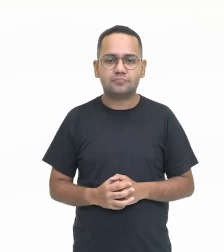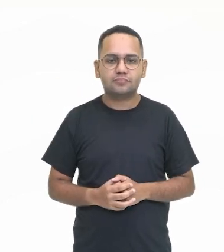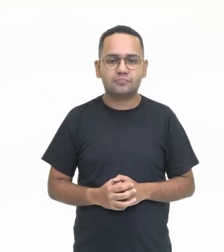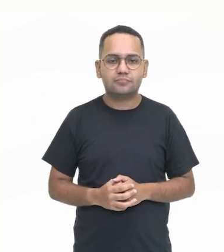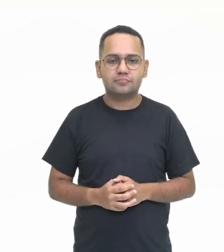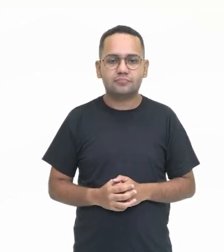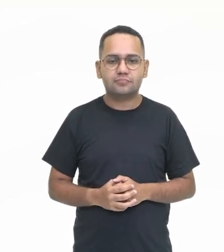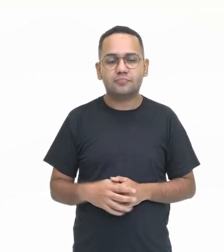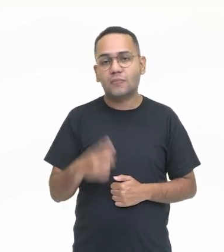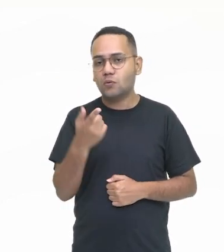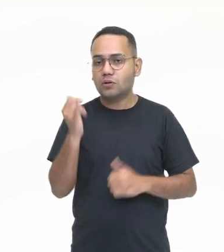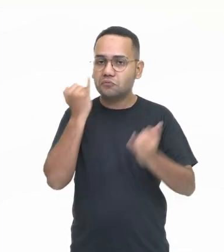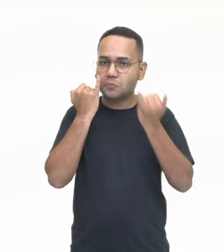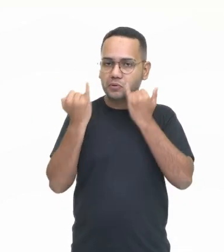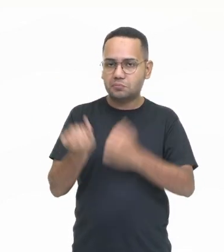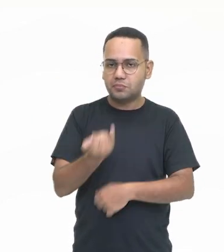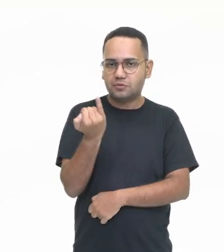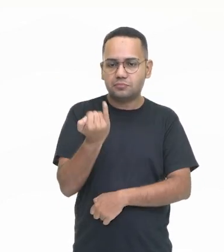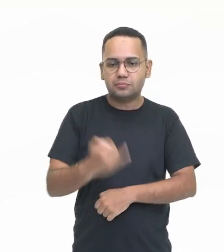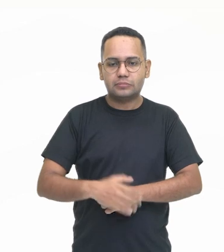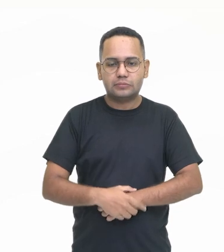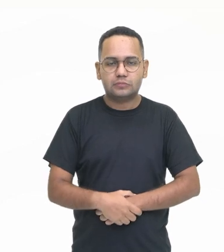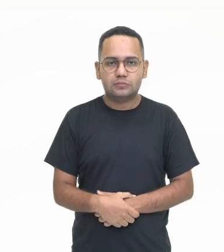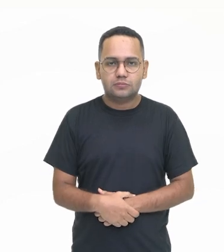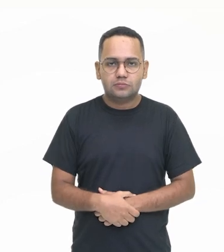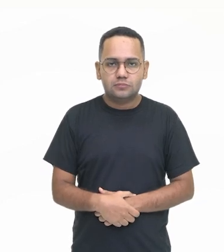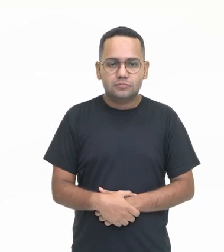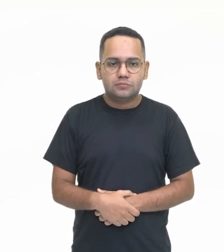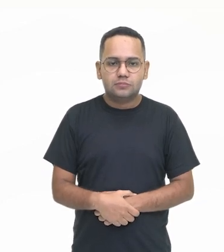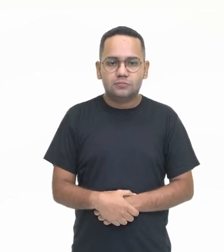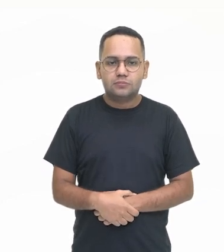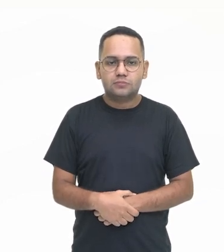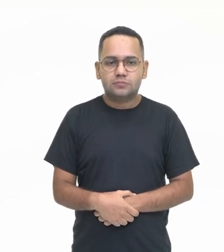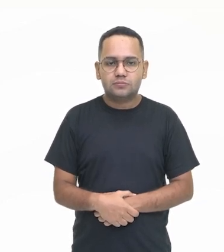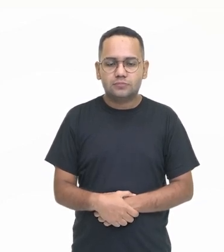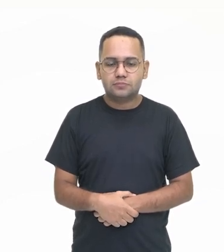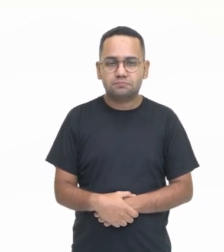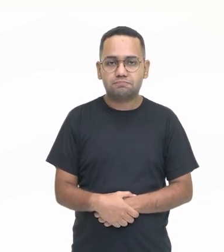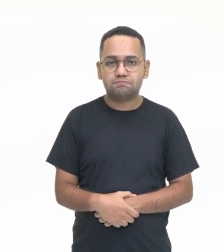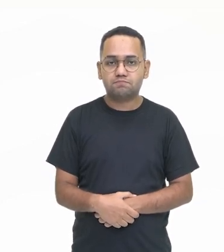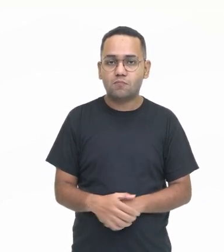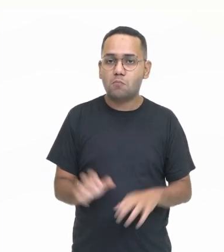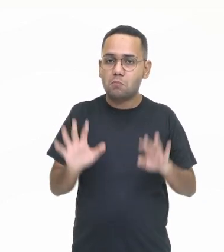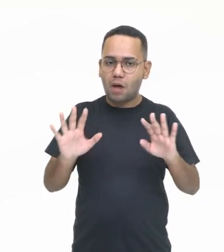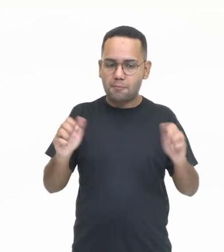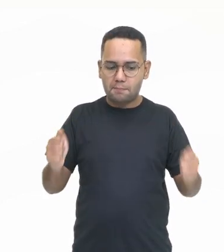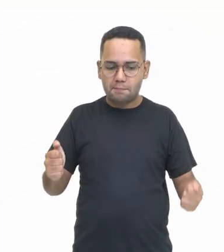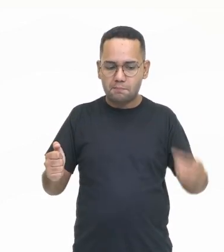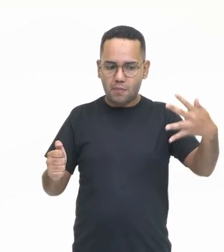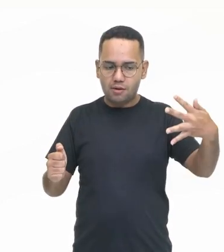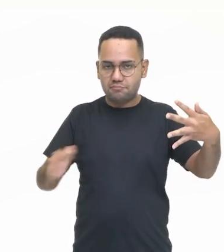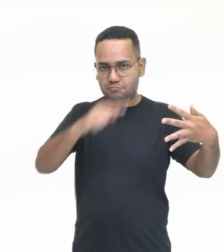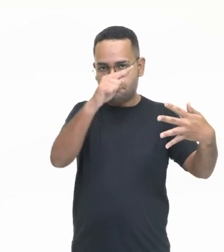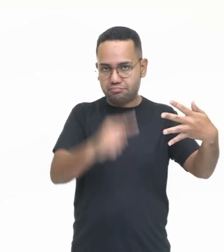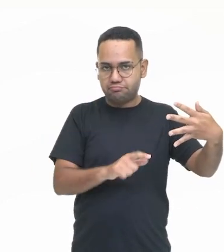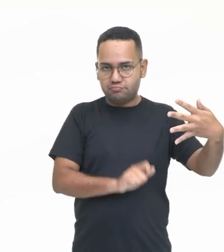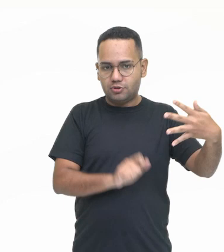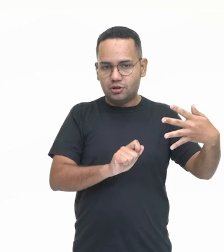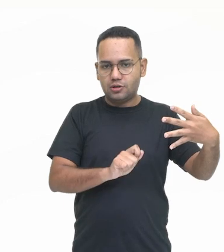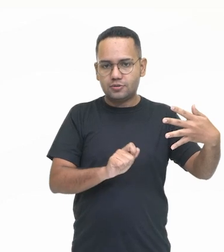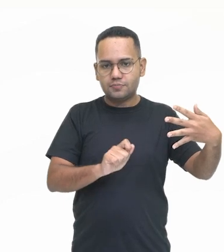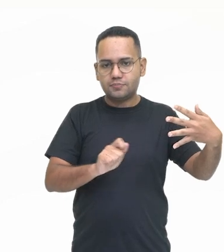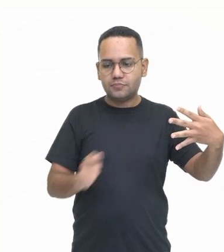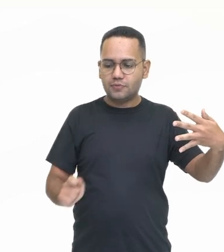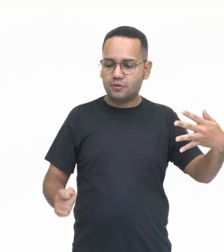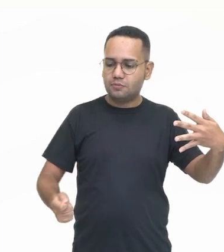alguns pontos importantes. Olha só, note que todos os elementos de A têm correspondente